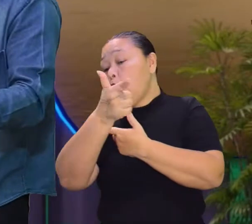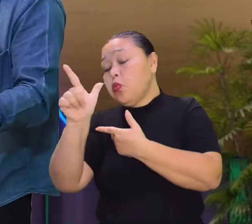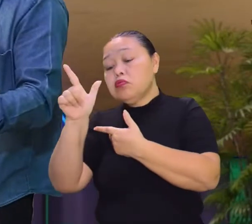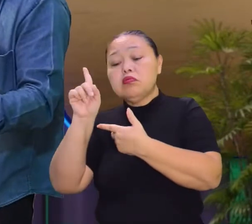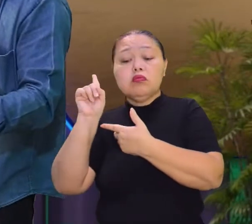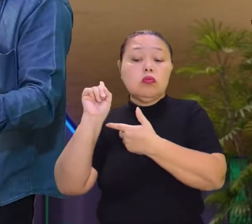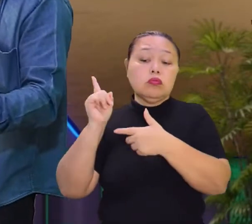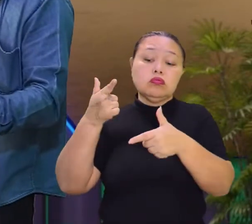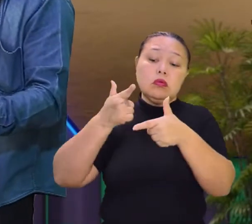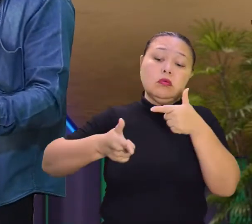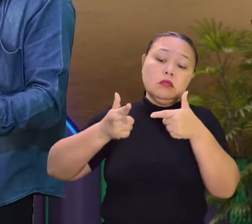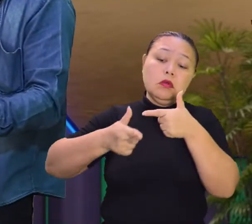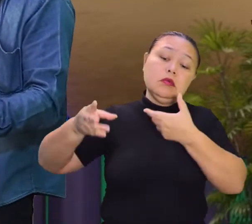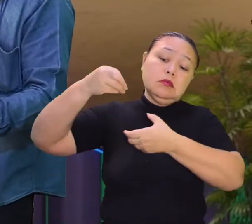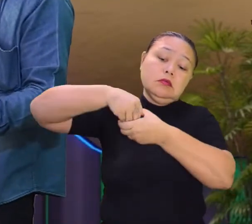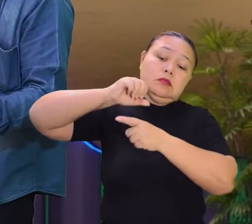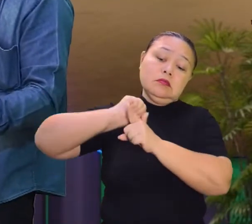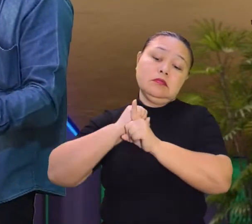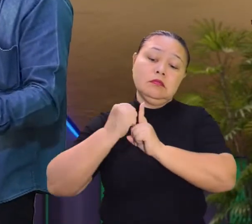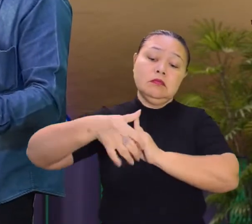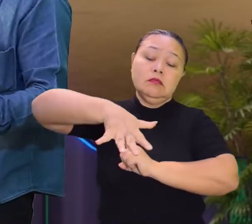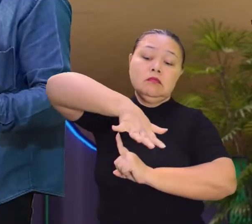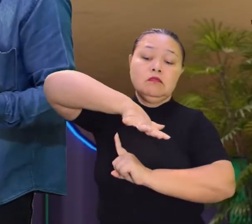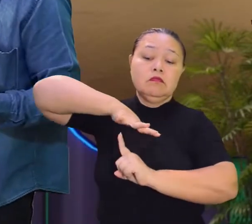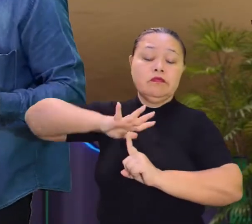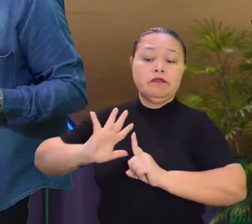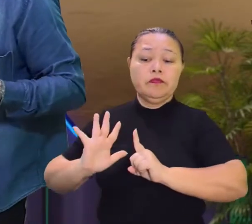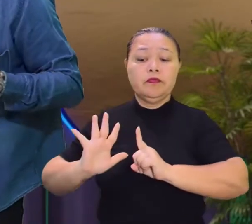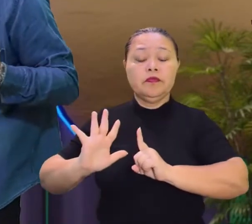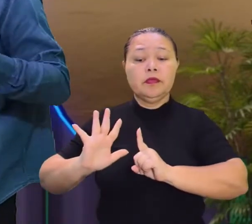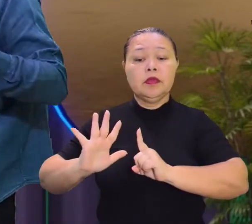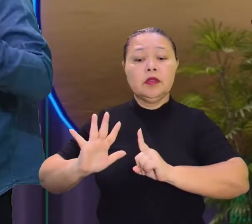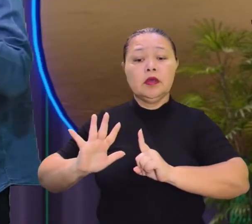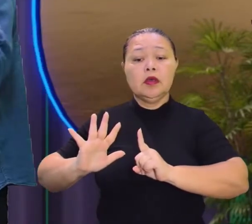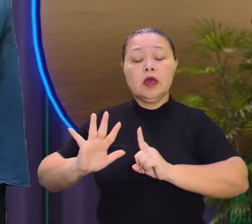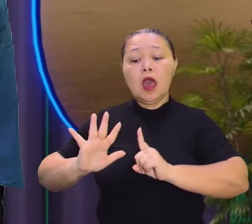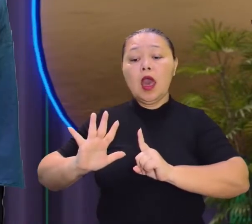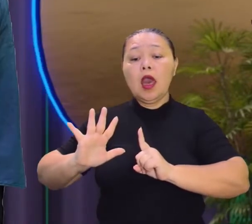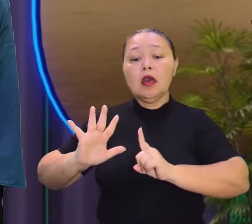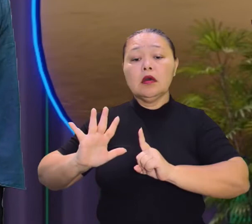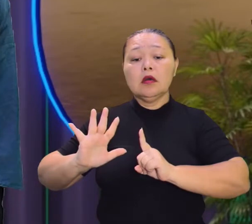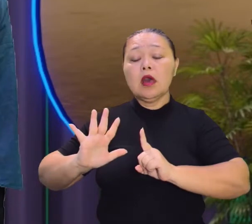câncer numa sociedade. Aquilo que era para ser